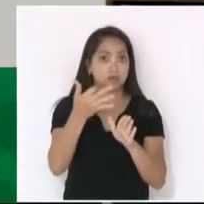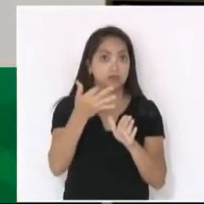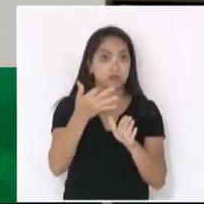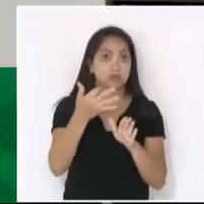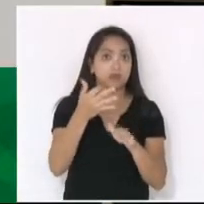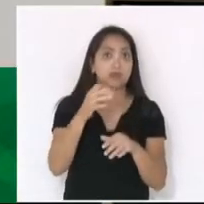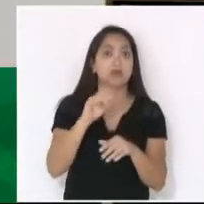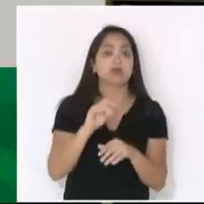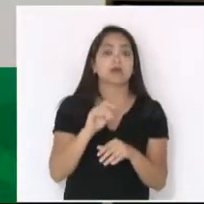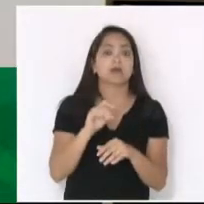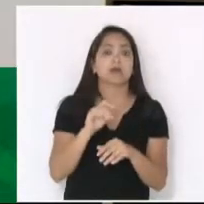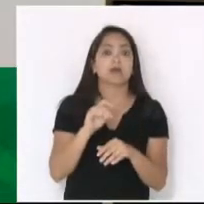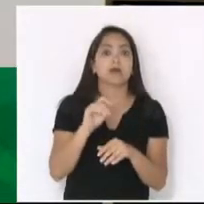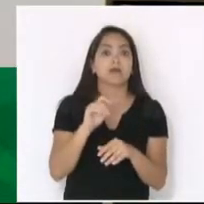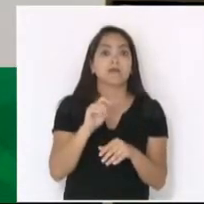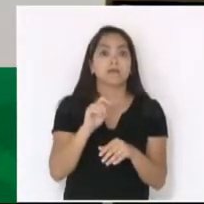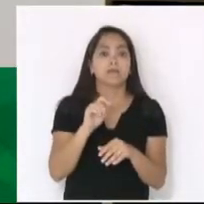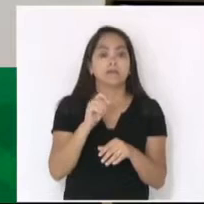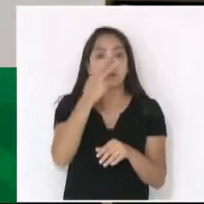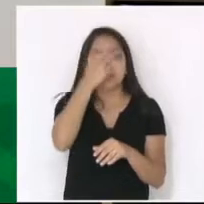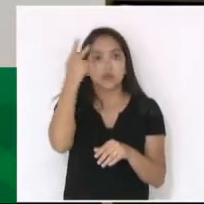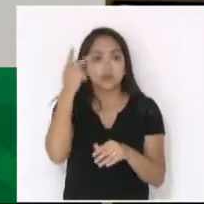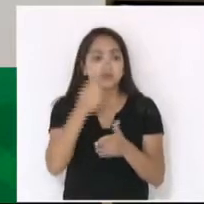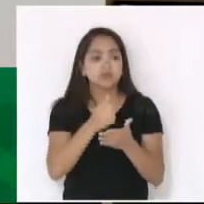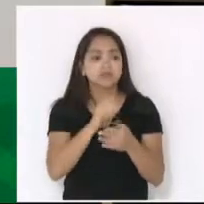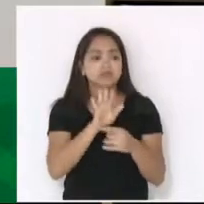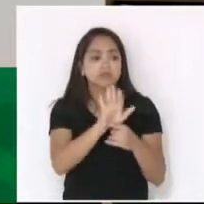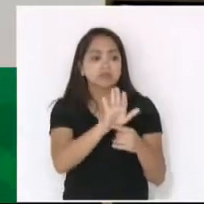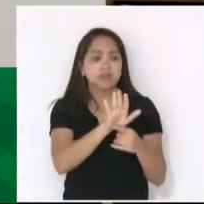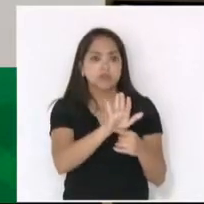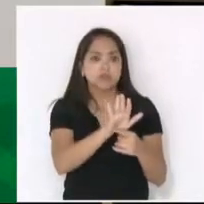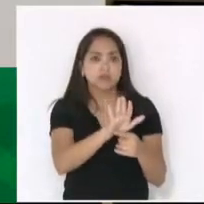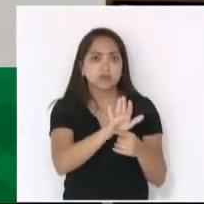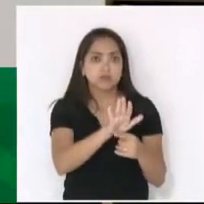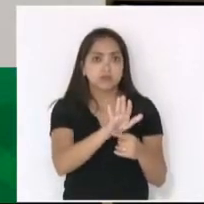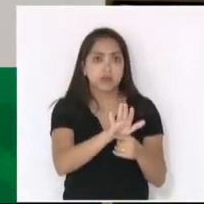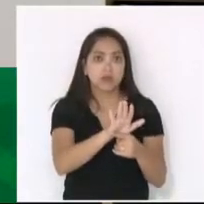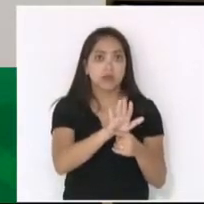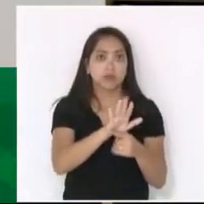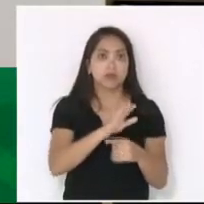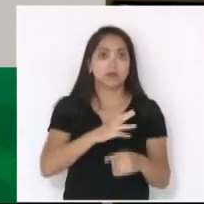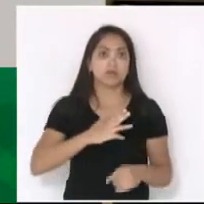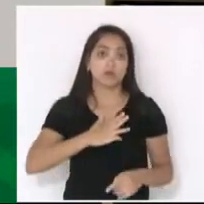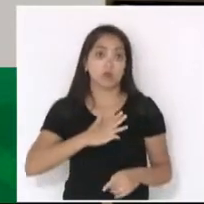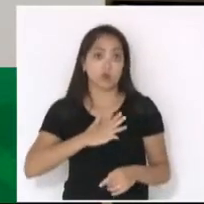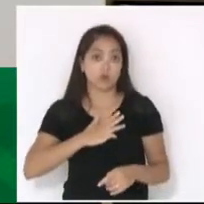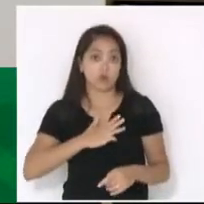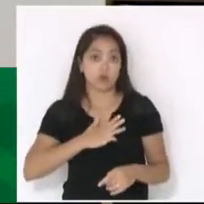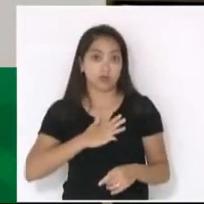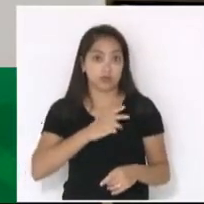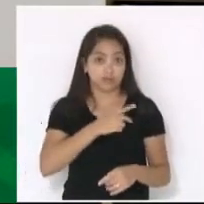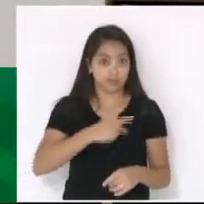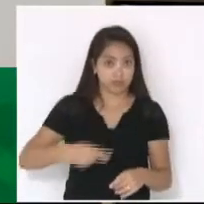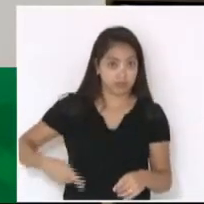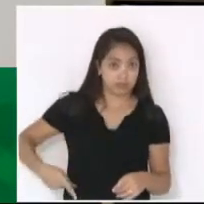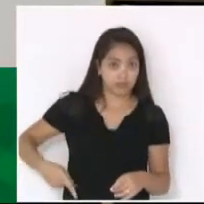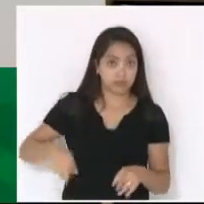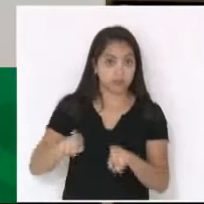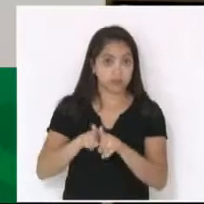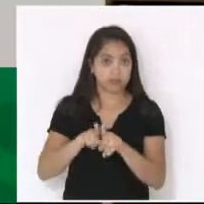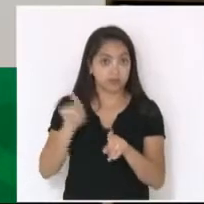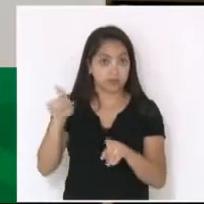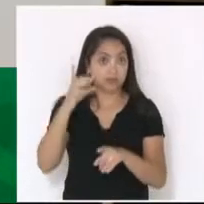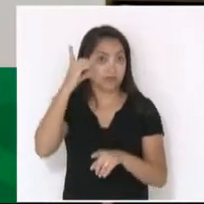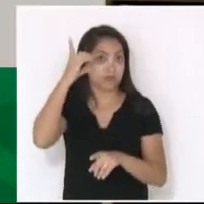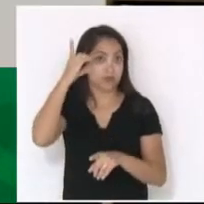assessores o que o presidente Lula EA presidente Dilma o criou